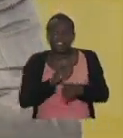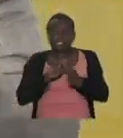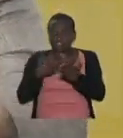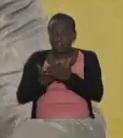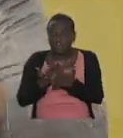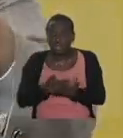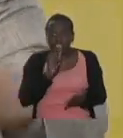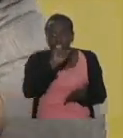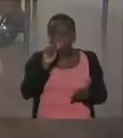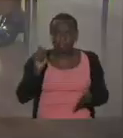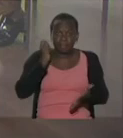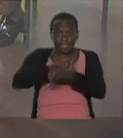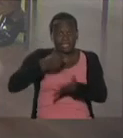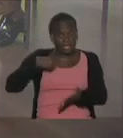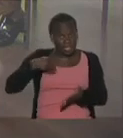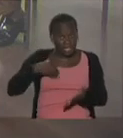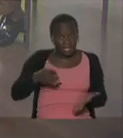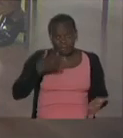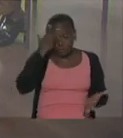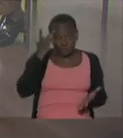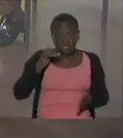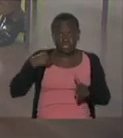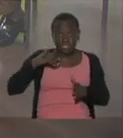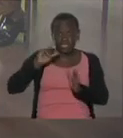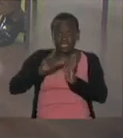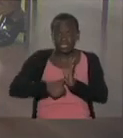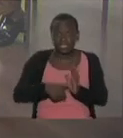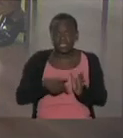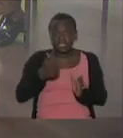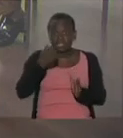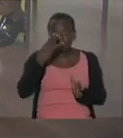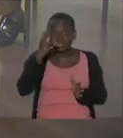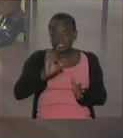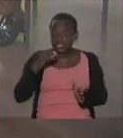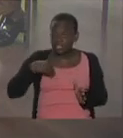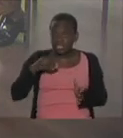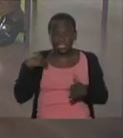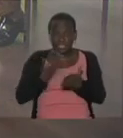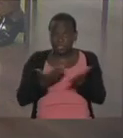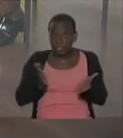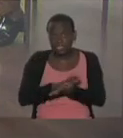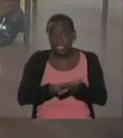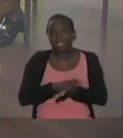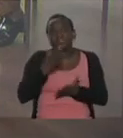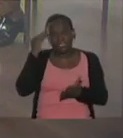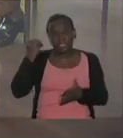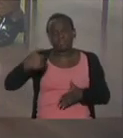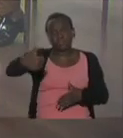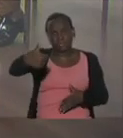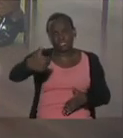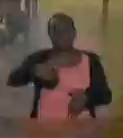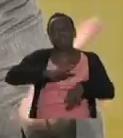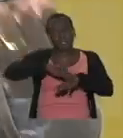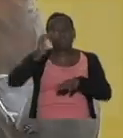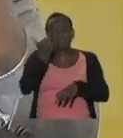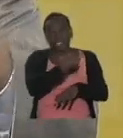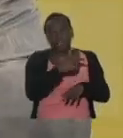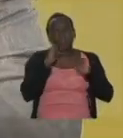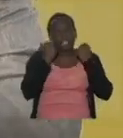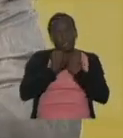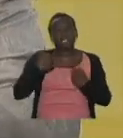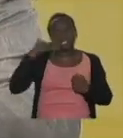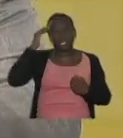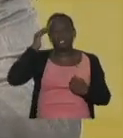atenção a segurança escolas pagar os servidores que estão sem receber 13º é são prioridades muito maiores que o